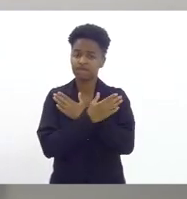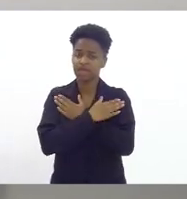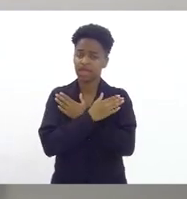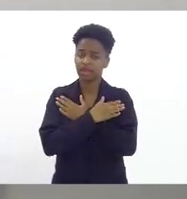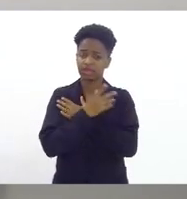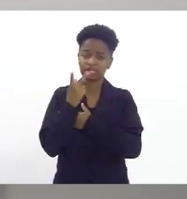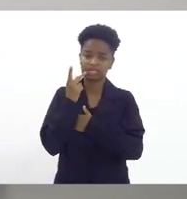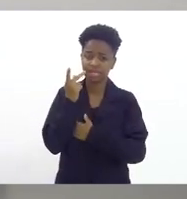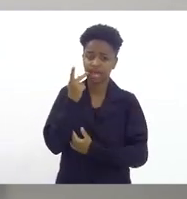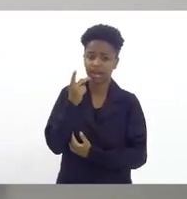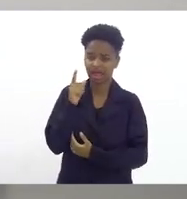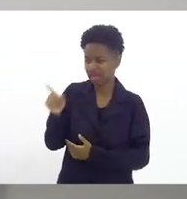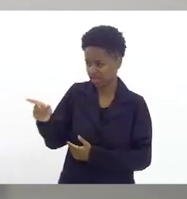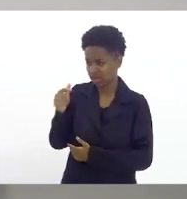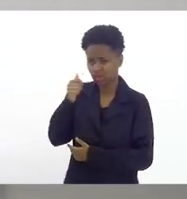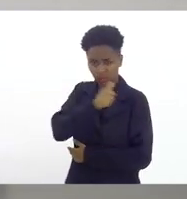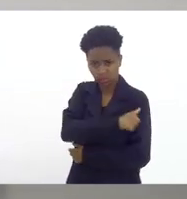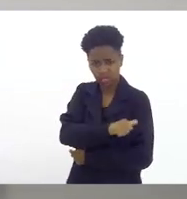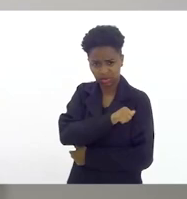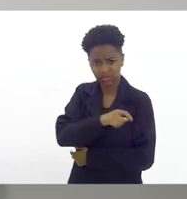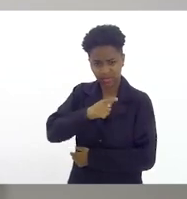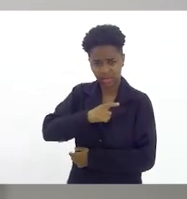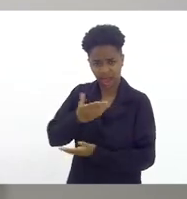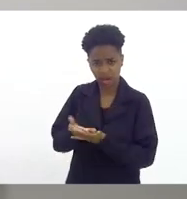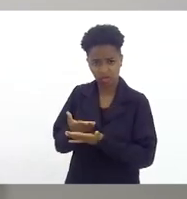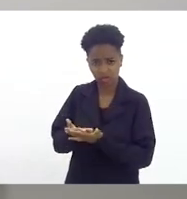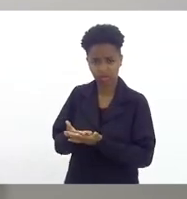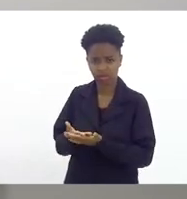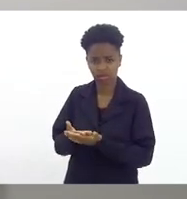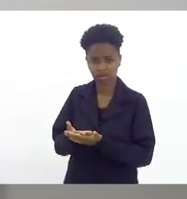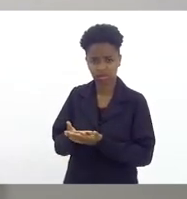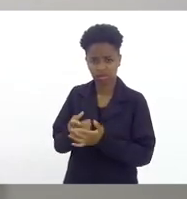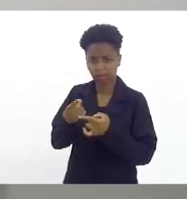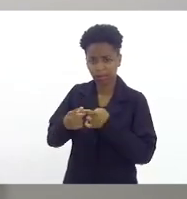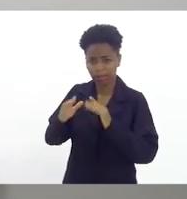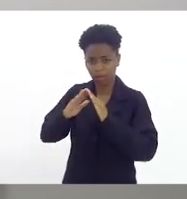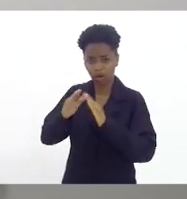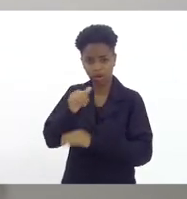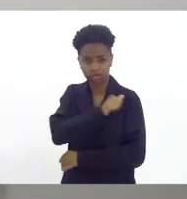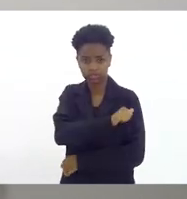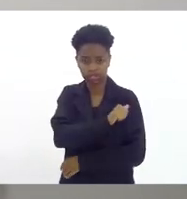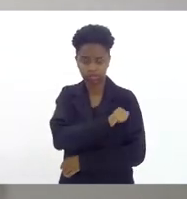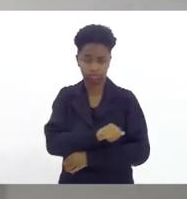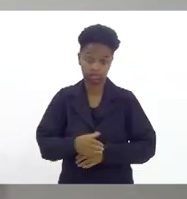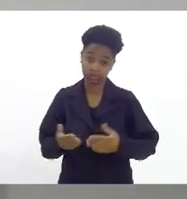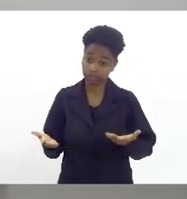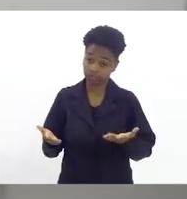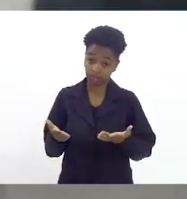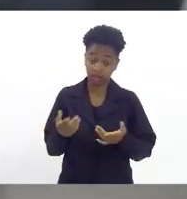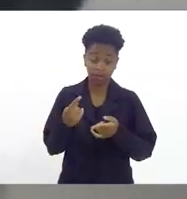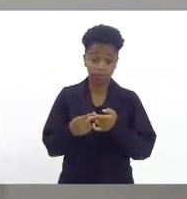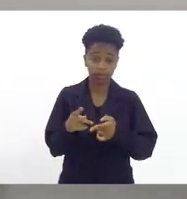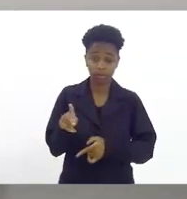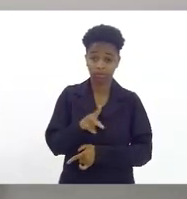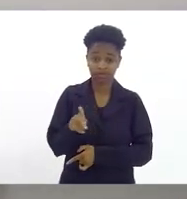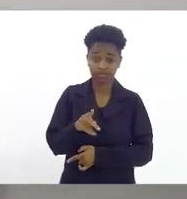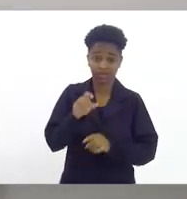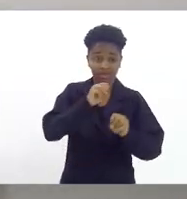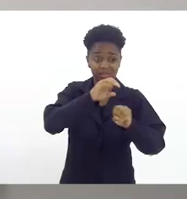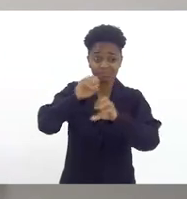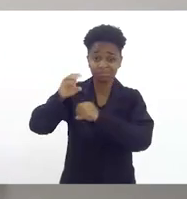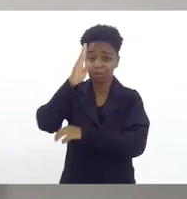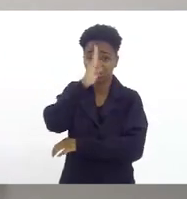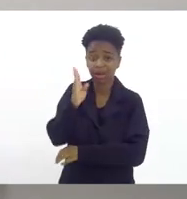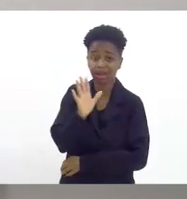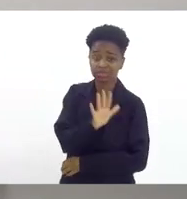no Ceará aí no Rio a gente vai ter aula já que você é do Rio de Janeiro É sim por quê Porque o professor é Brasil ele dá